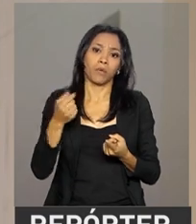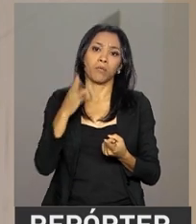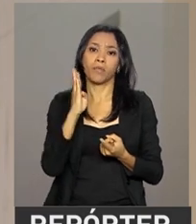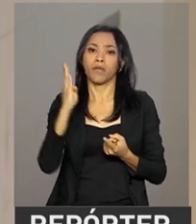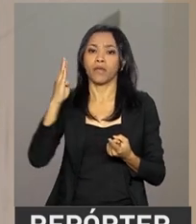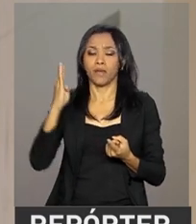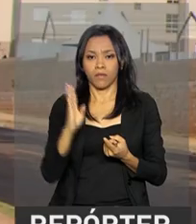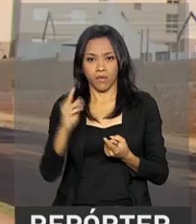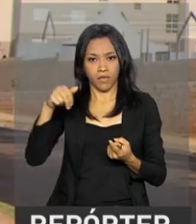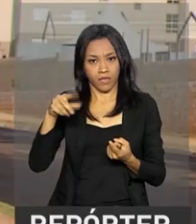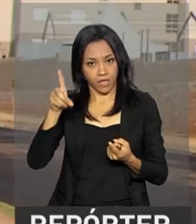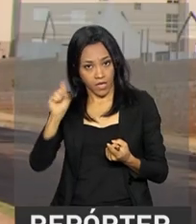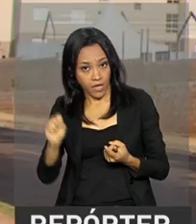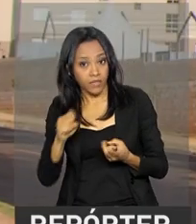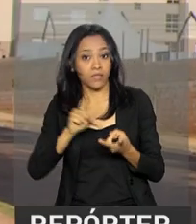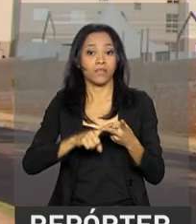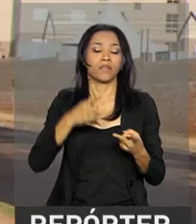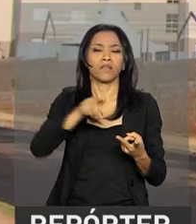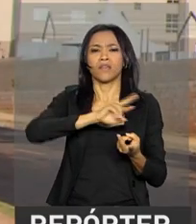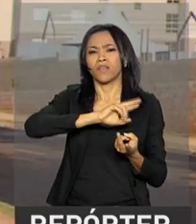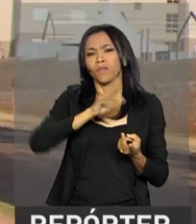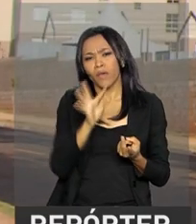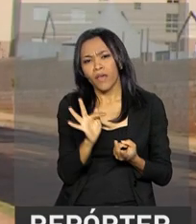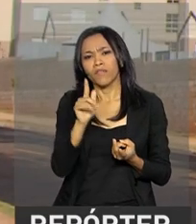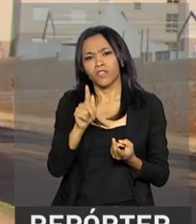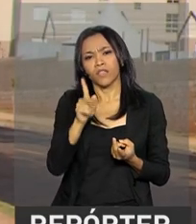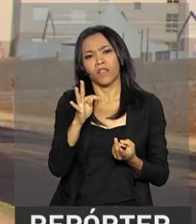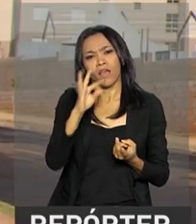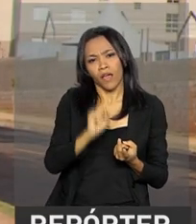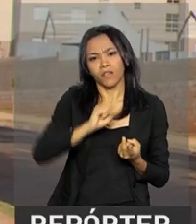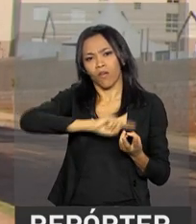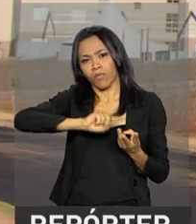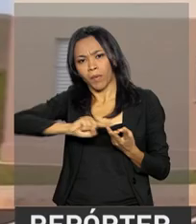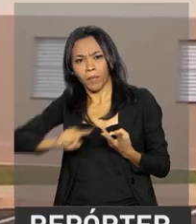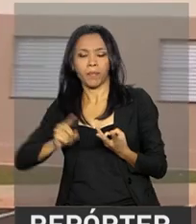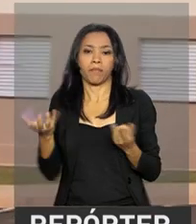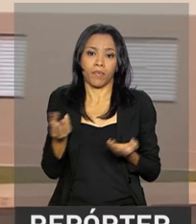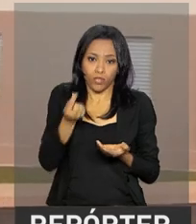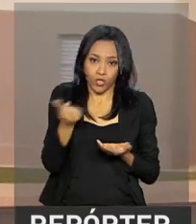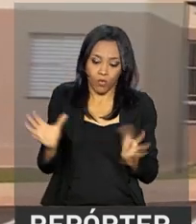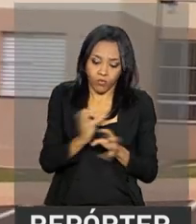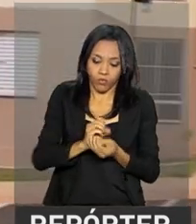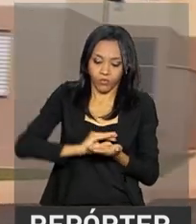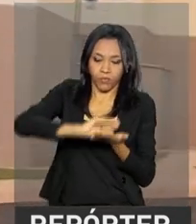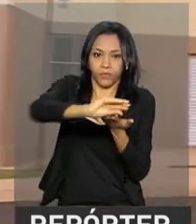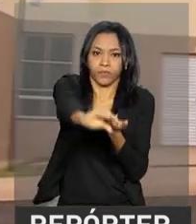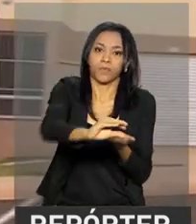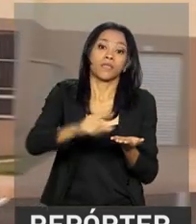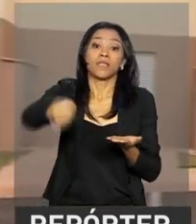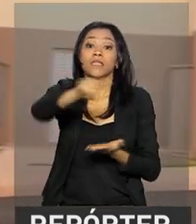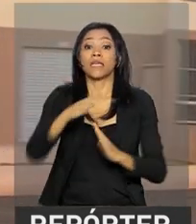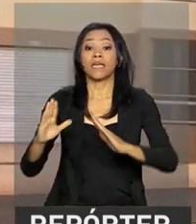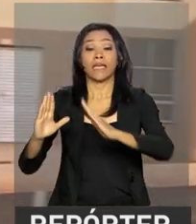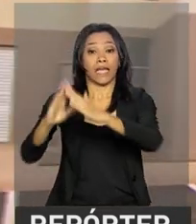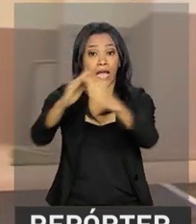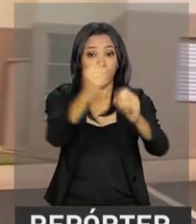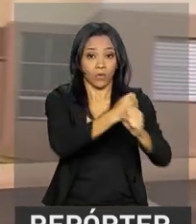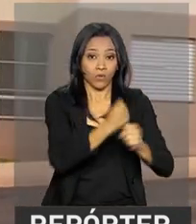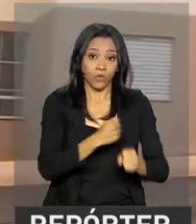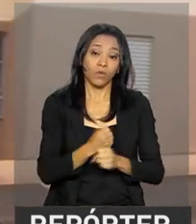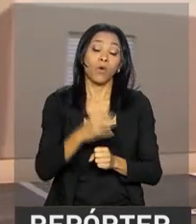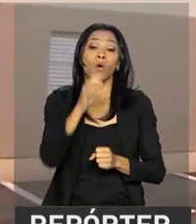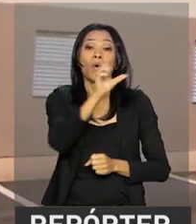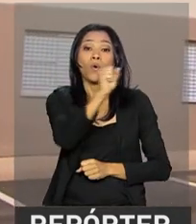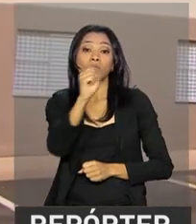da área de energia e do FGTS, administrado pela Caixa Econômica Federal. Só em habitações populares serão 800 mil